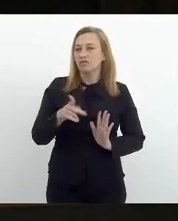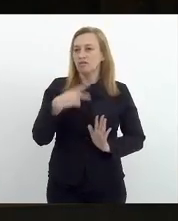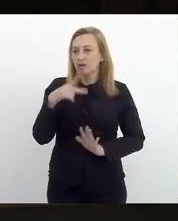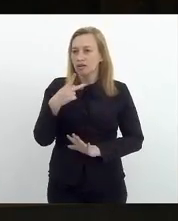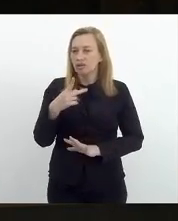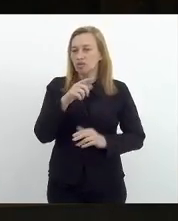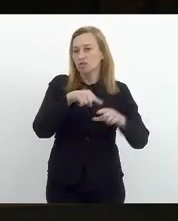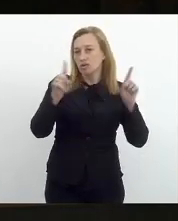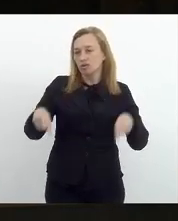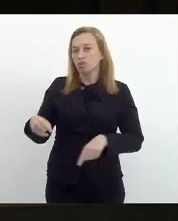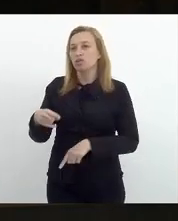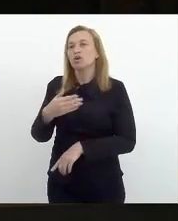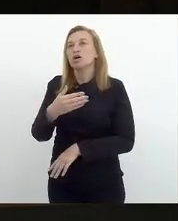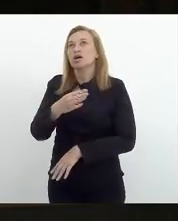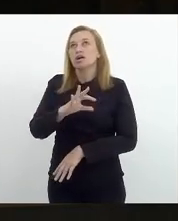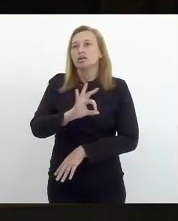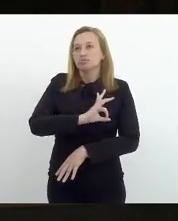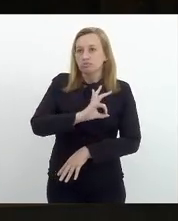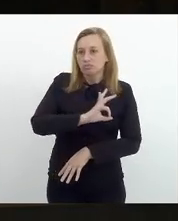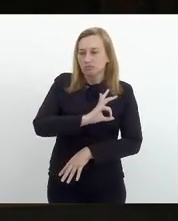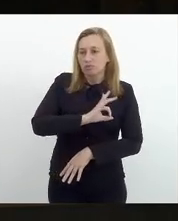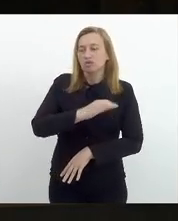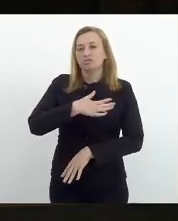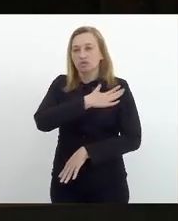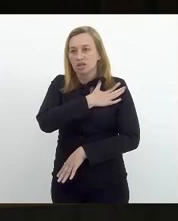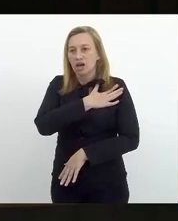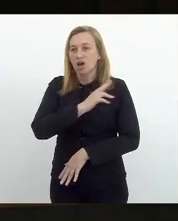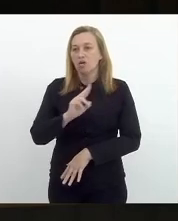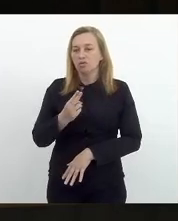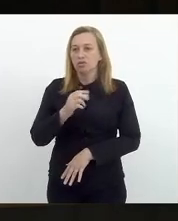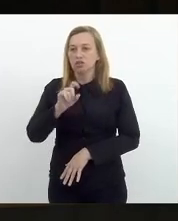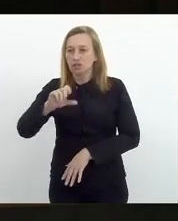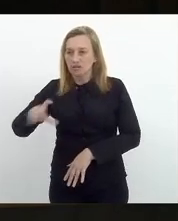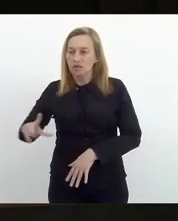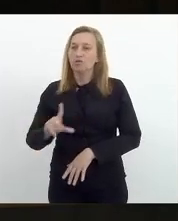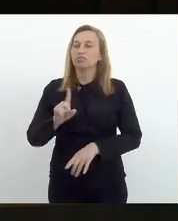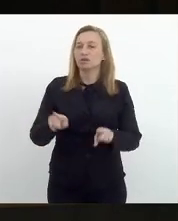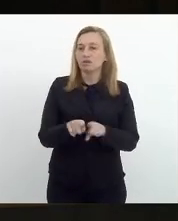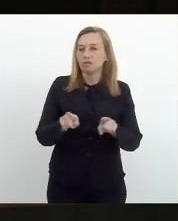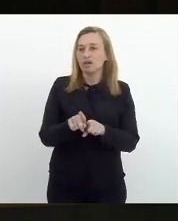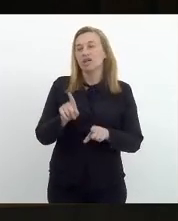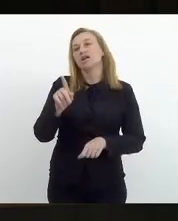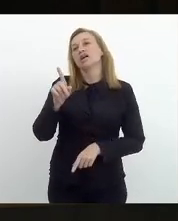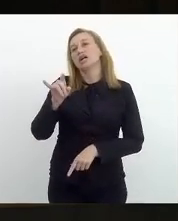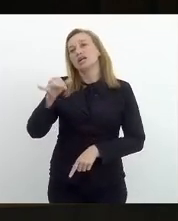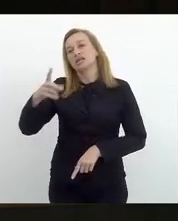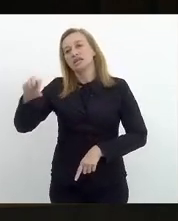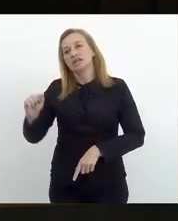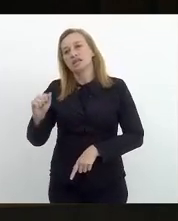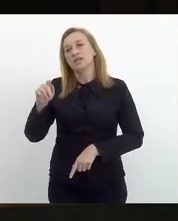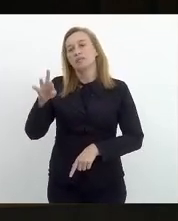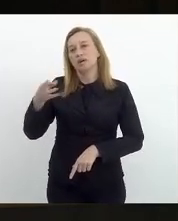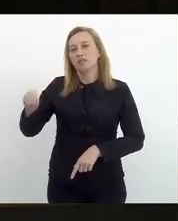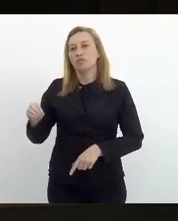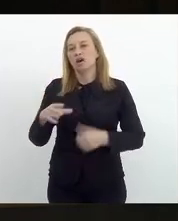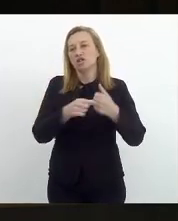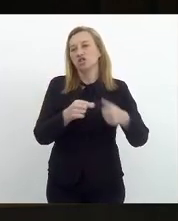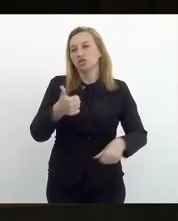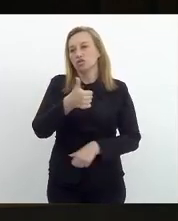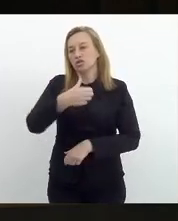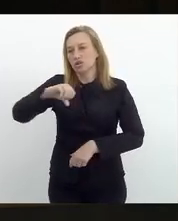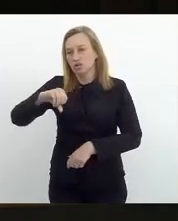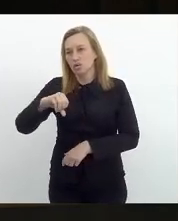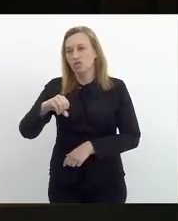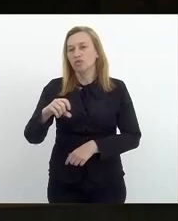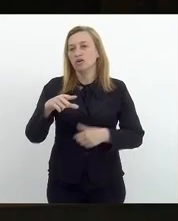aos servidores civis e militares inclusive quanto a licença-prêmio prevista no artigo 19 inciso